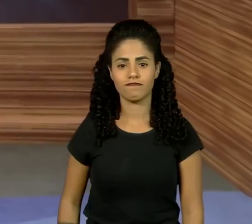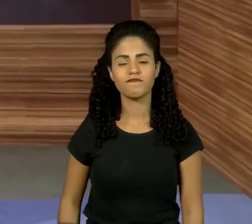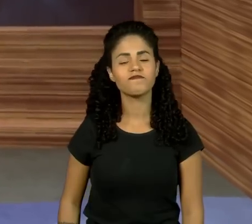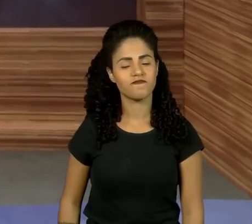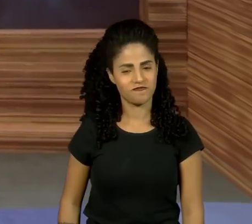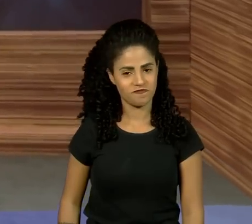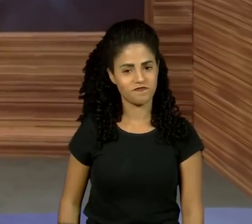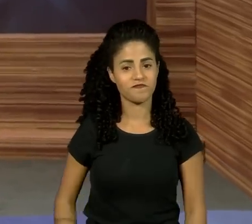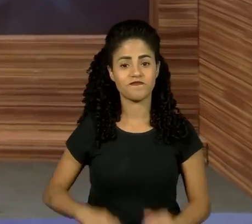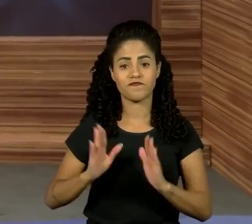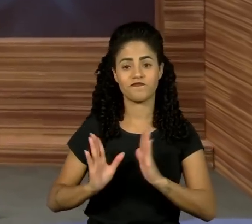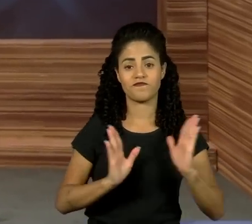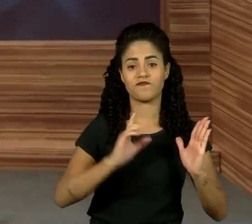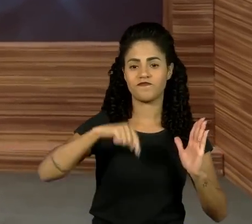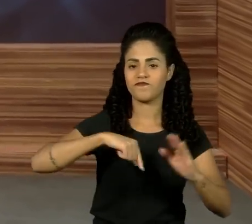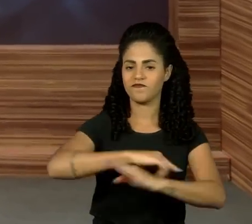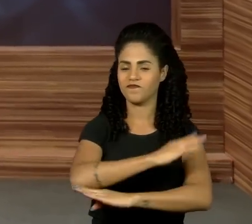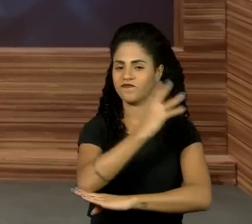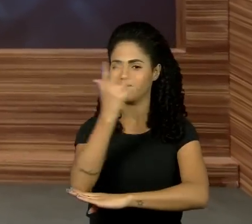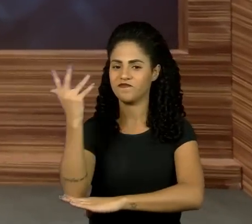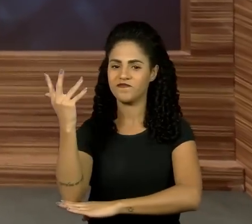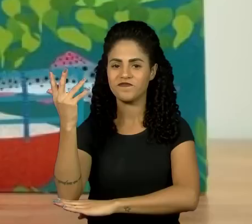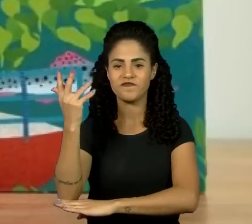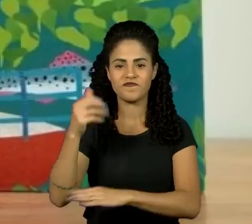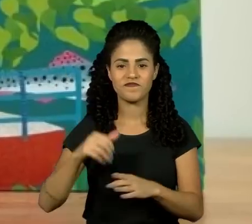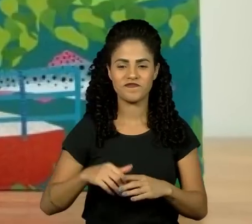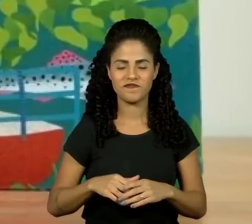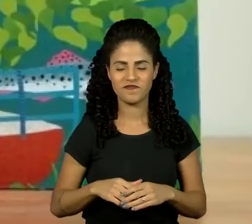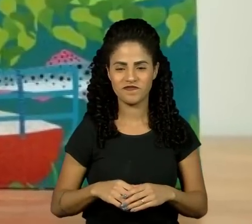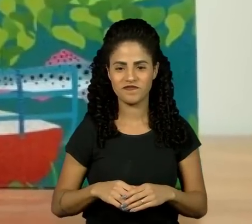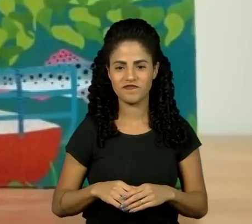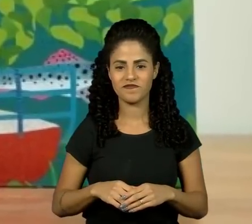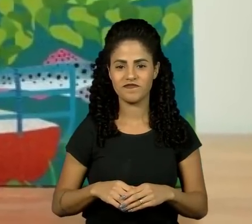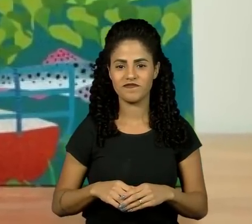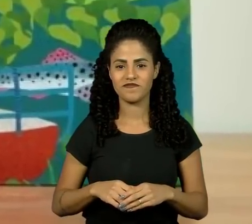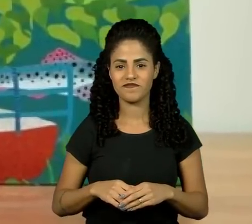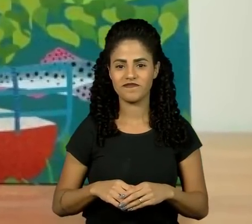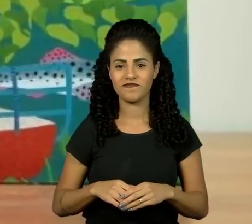Você vai ver a seguir aqui no Repórter Eco.